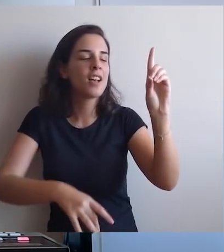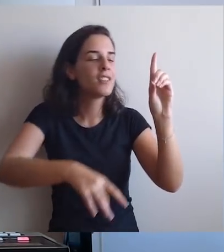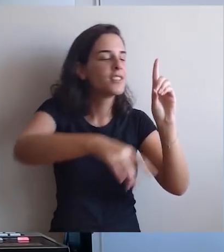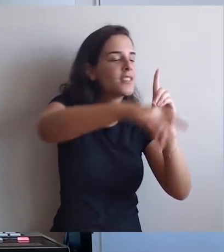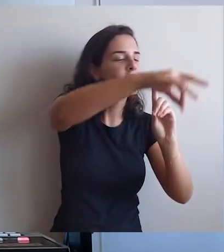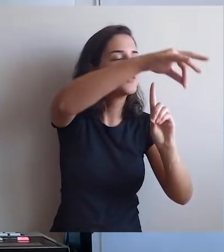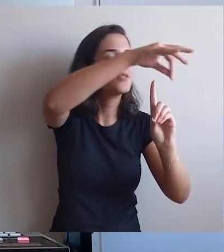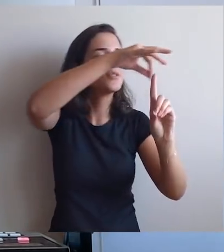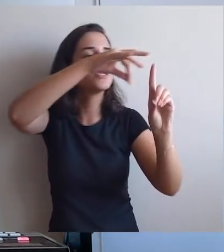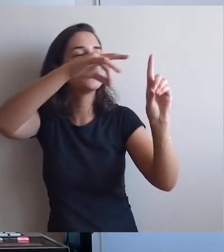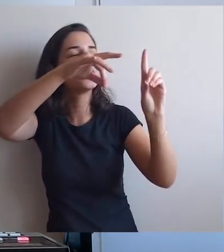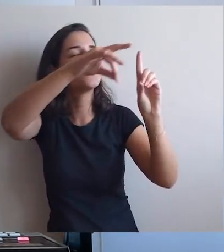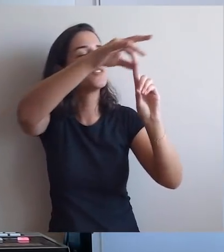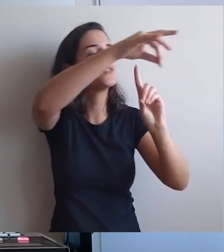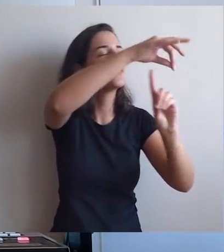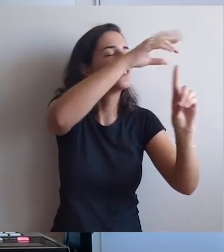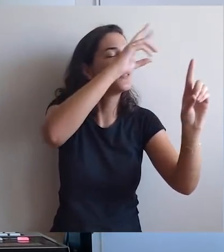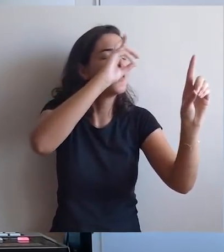Santo,